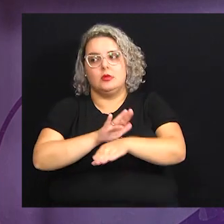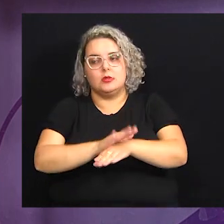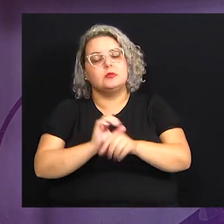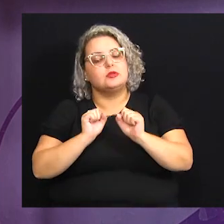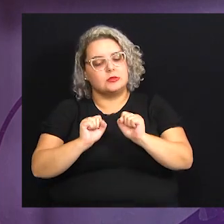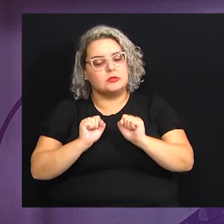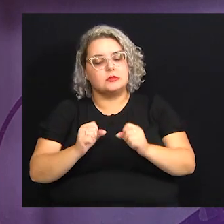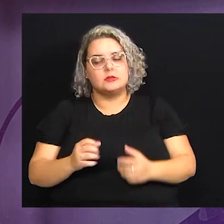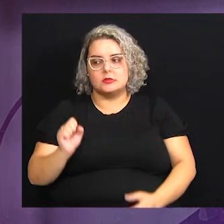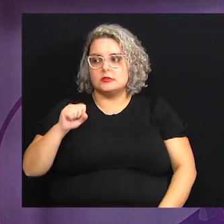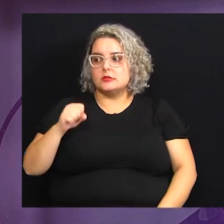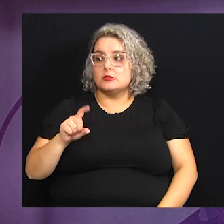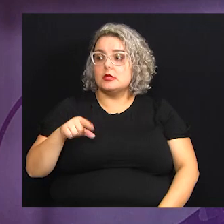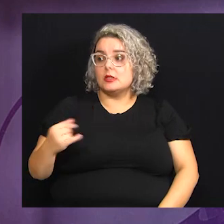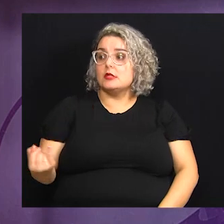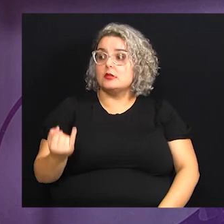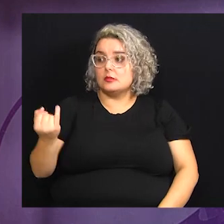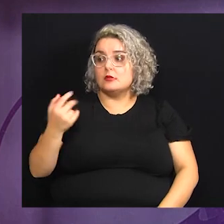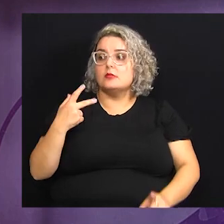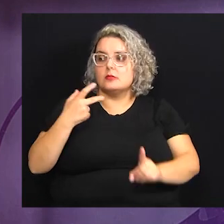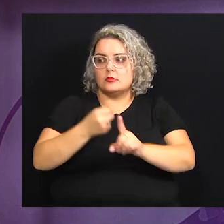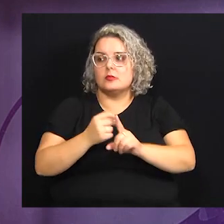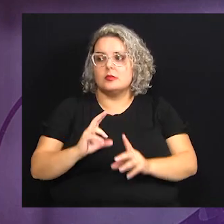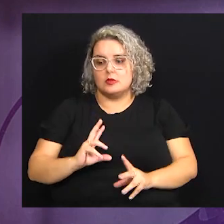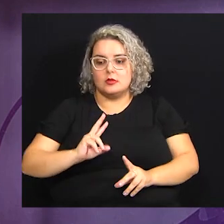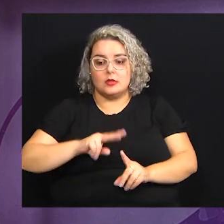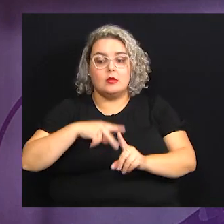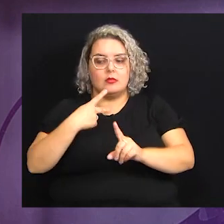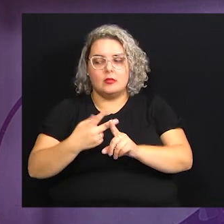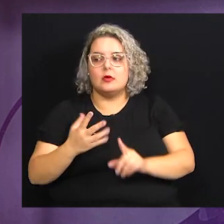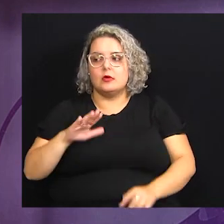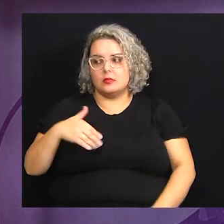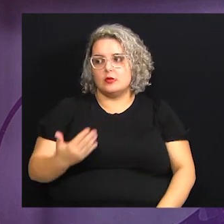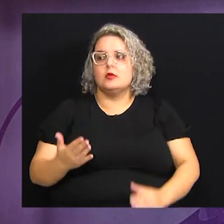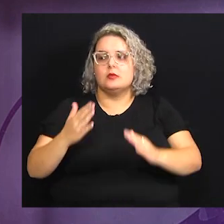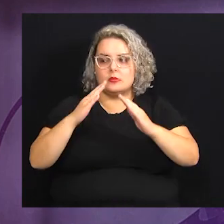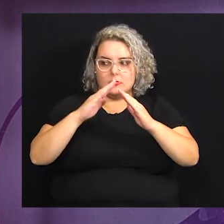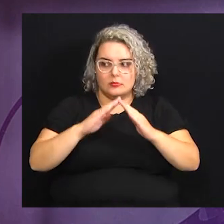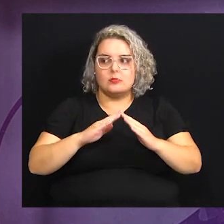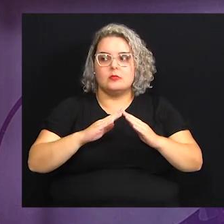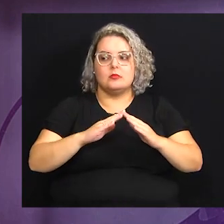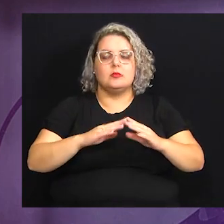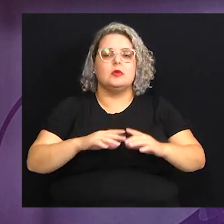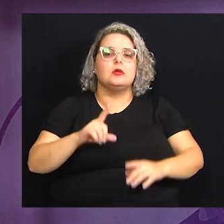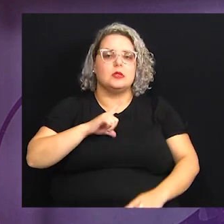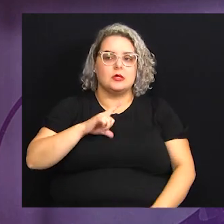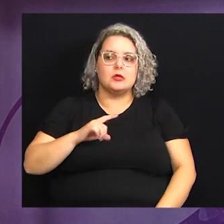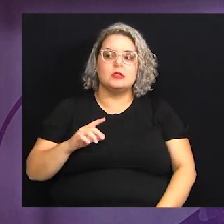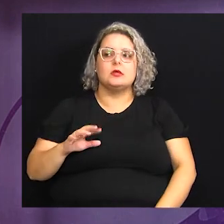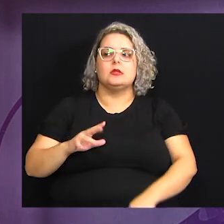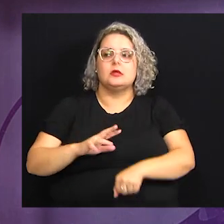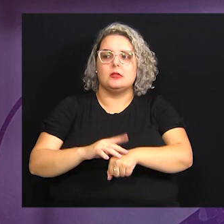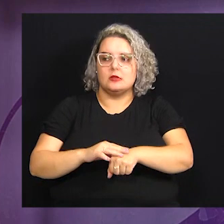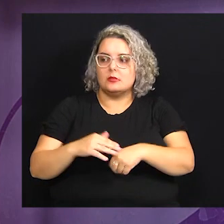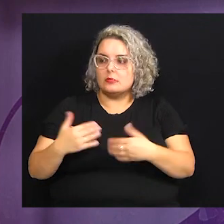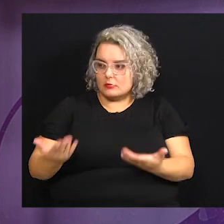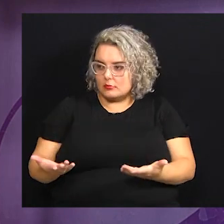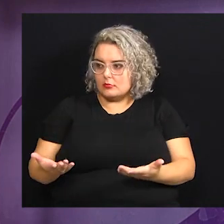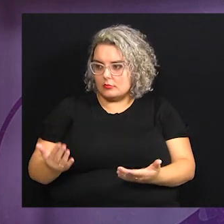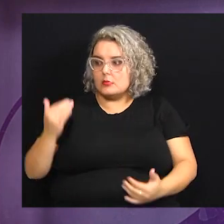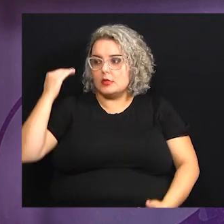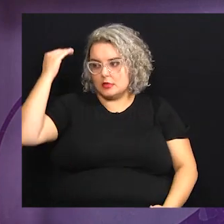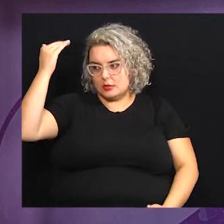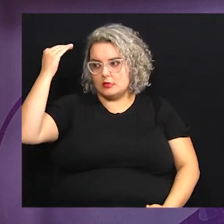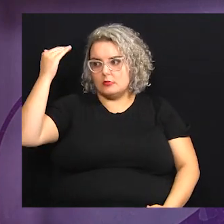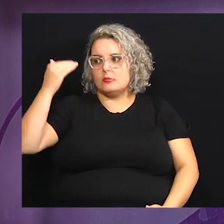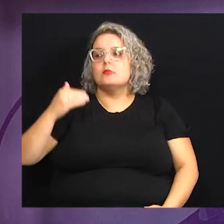ajudar e muito. E é importante fazer essa dose de reforço quando você está morando com um paciente que tem a hanseníase. Mesmo